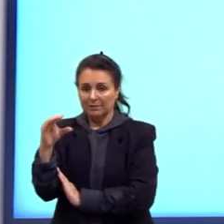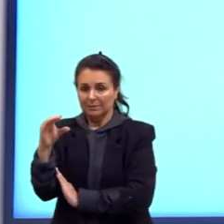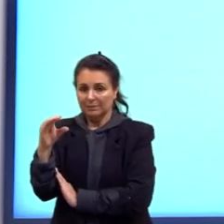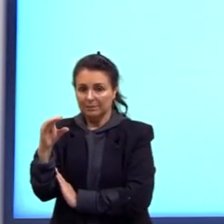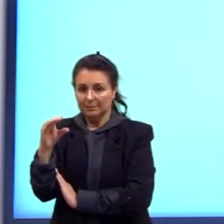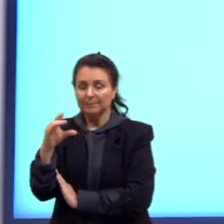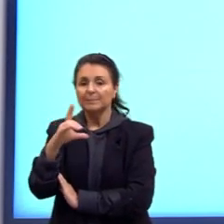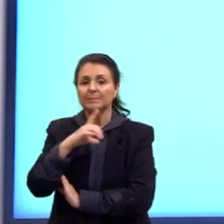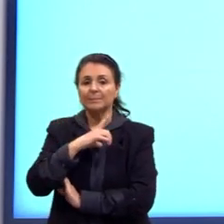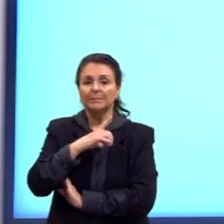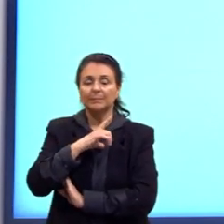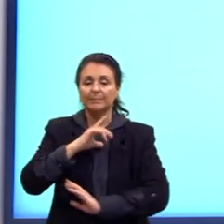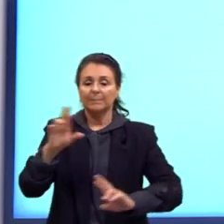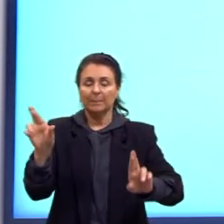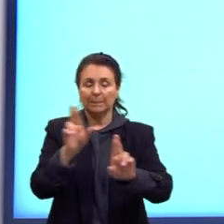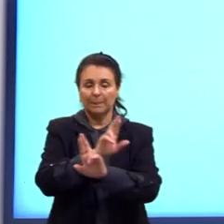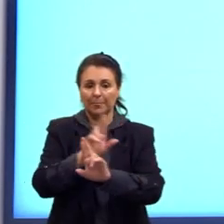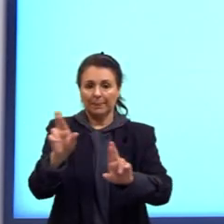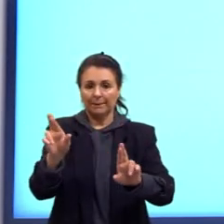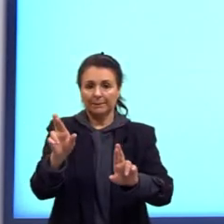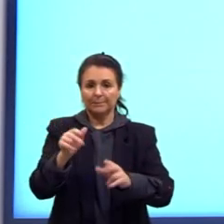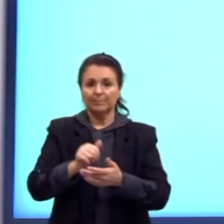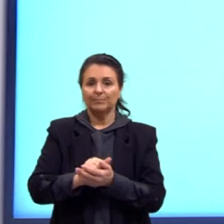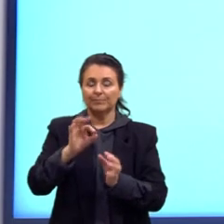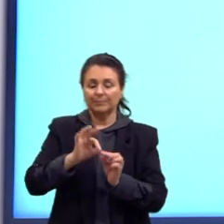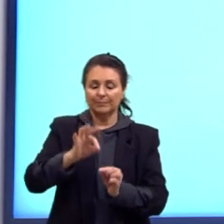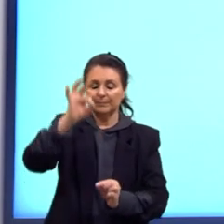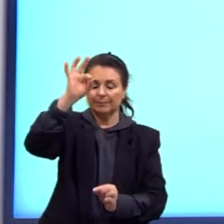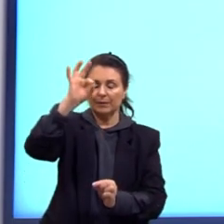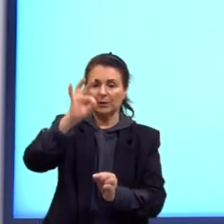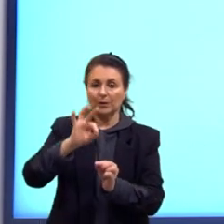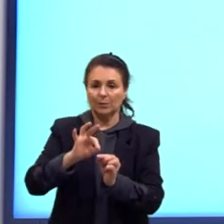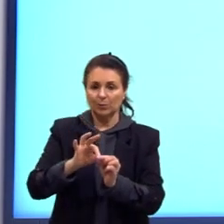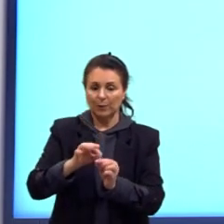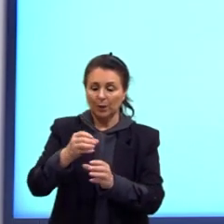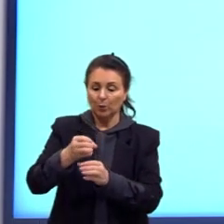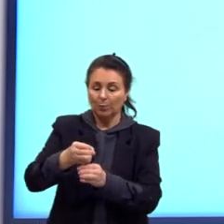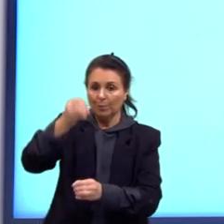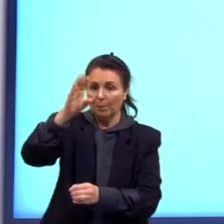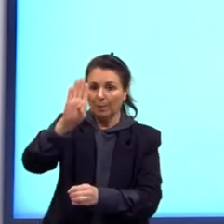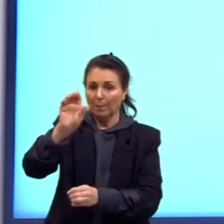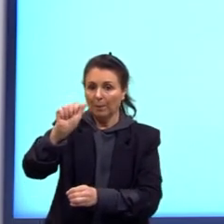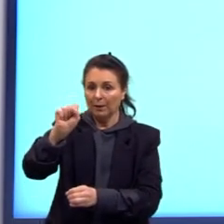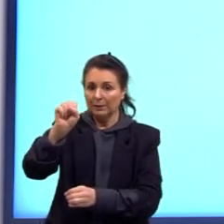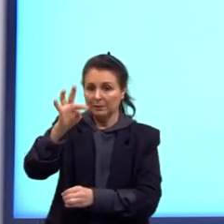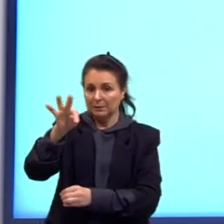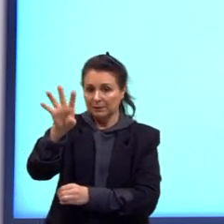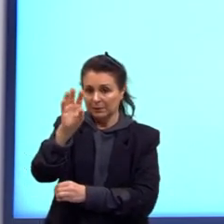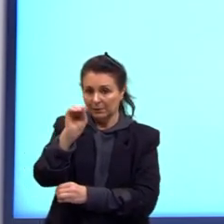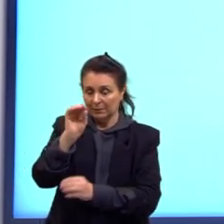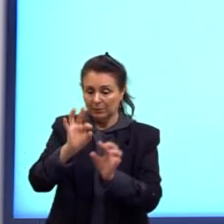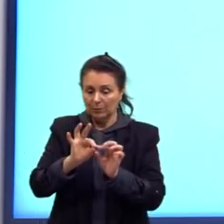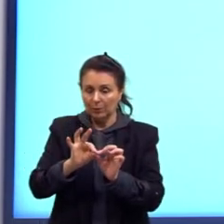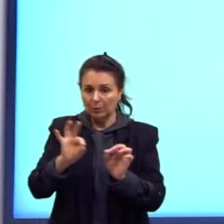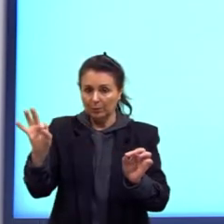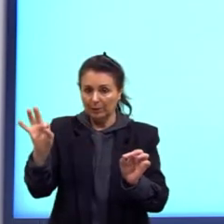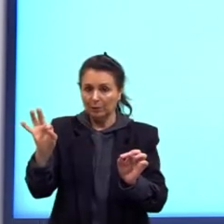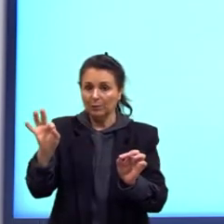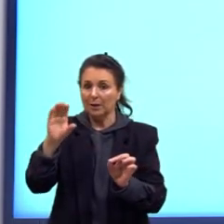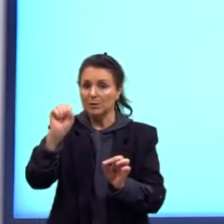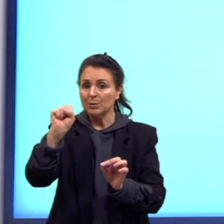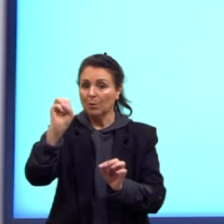e temos a relação também da altura do bastão com o complemento da sua